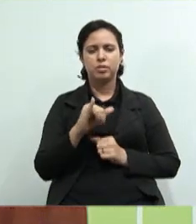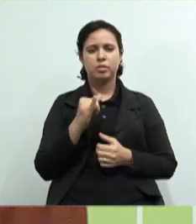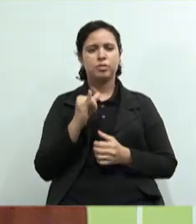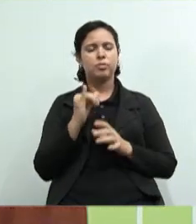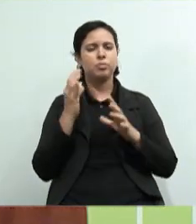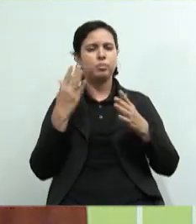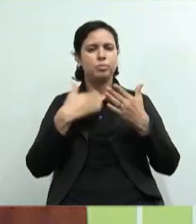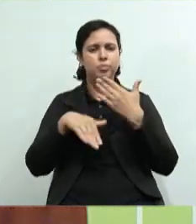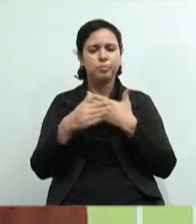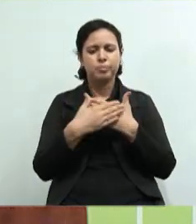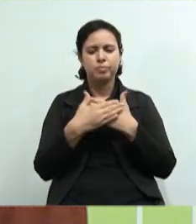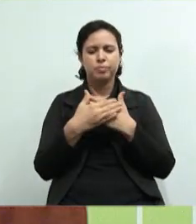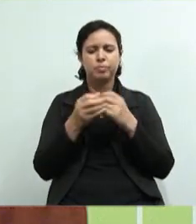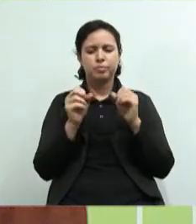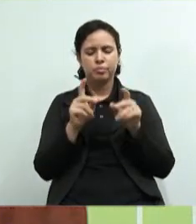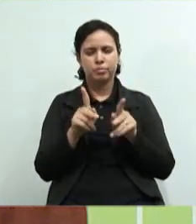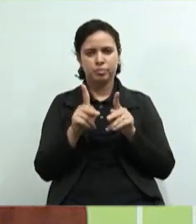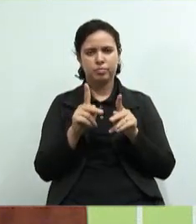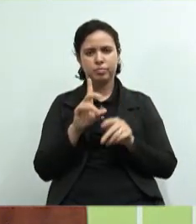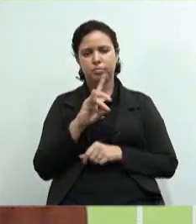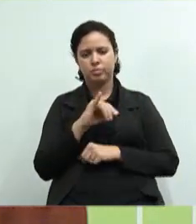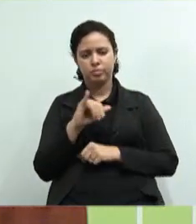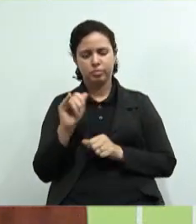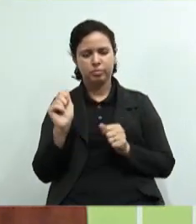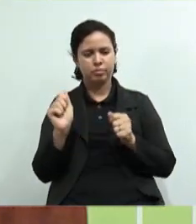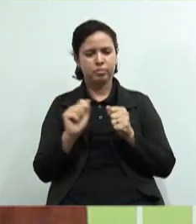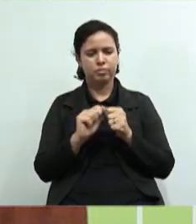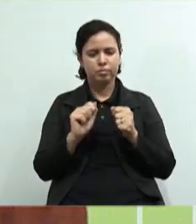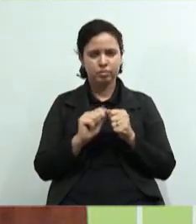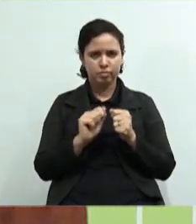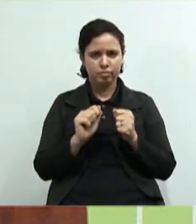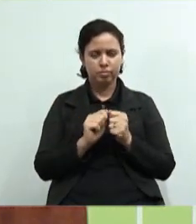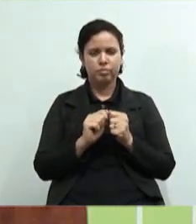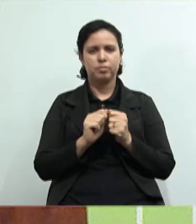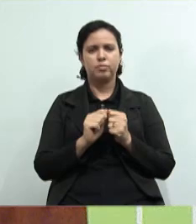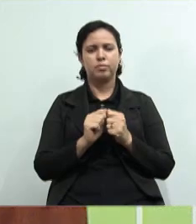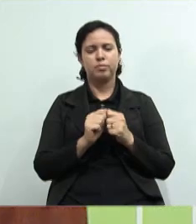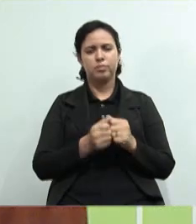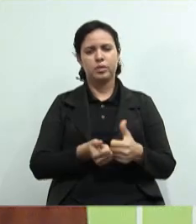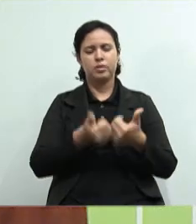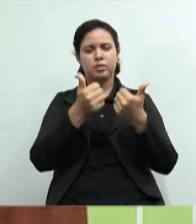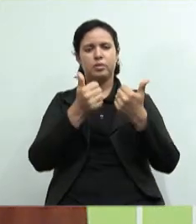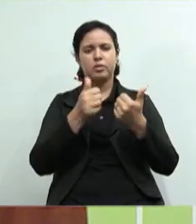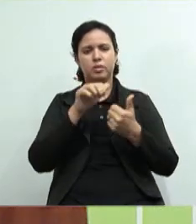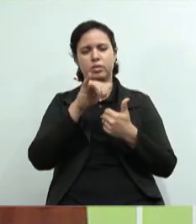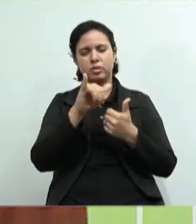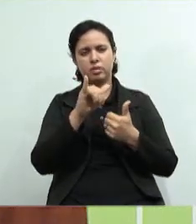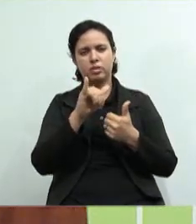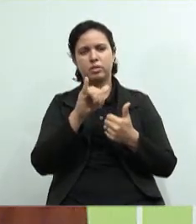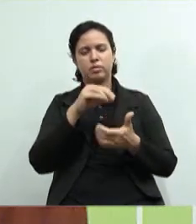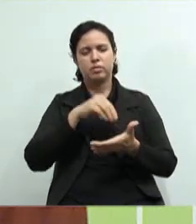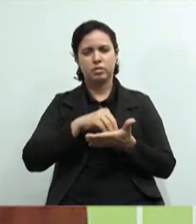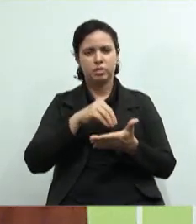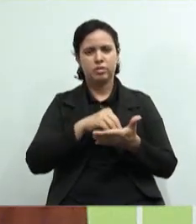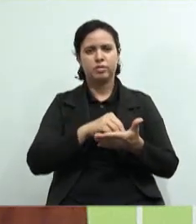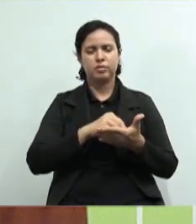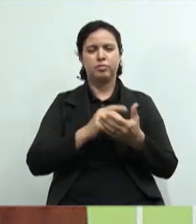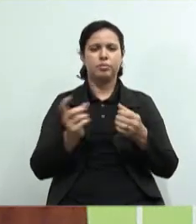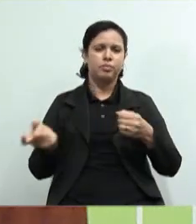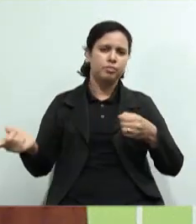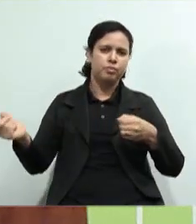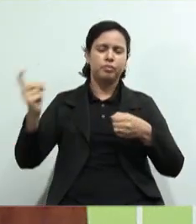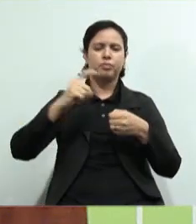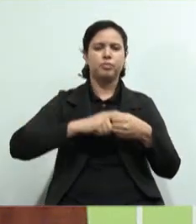ok, vamos agir, implementar, padronizar. Se não tiver, vamos tomar as medidas e colocar no